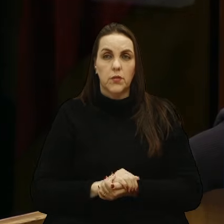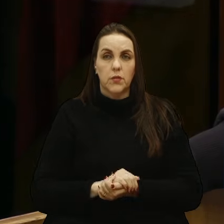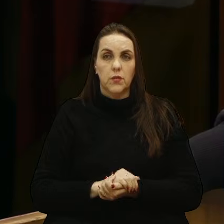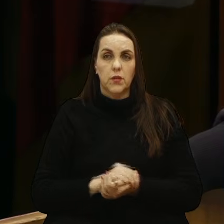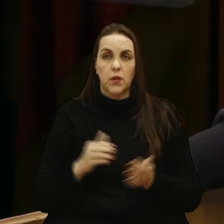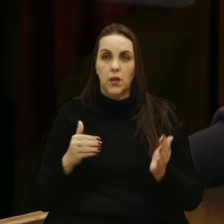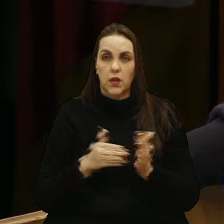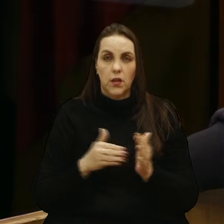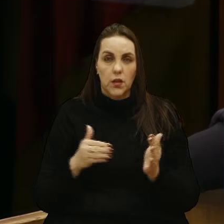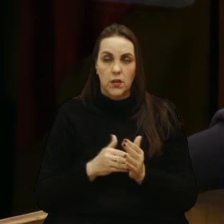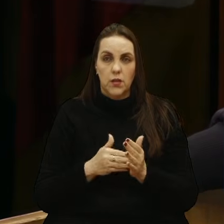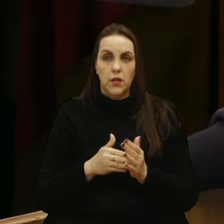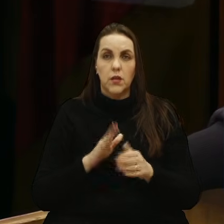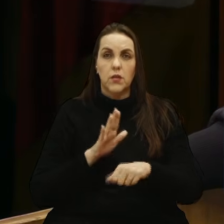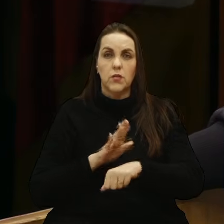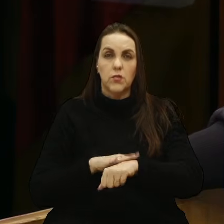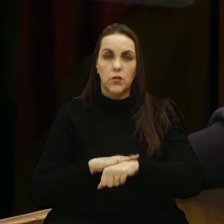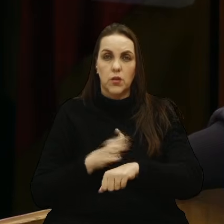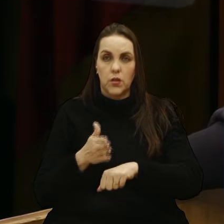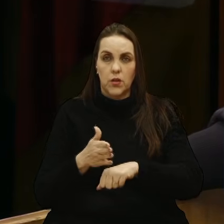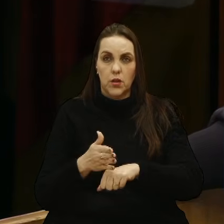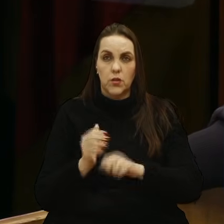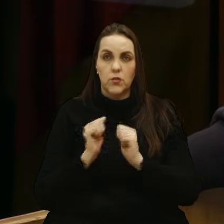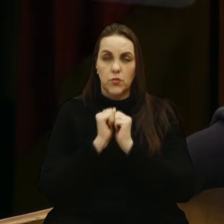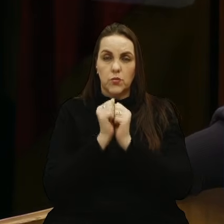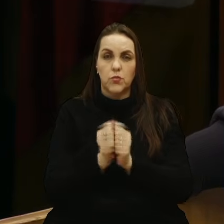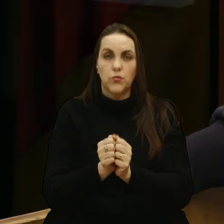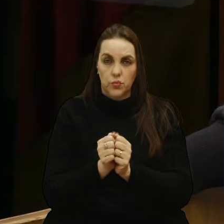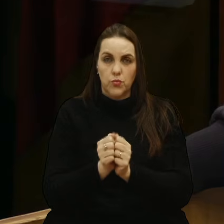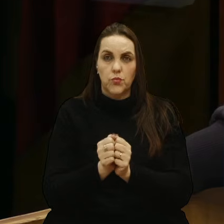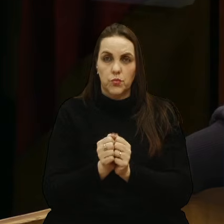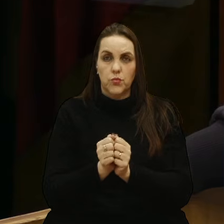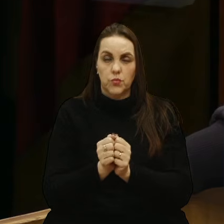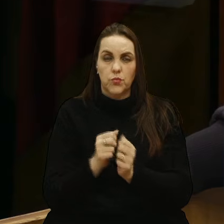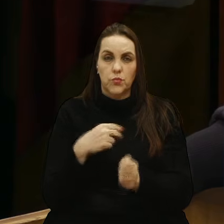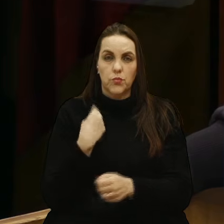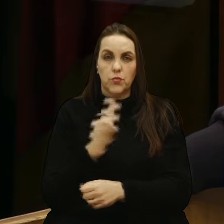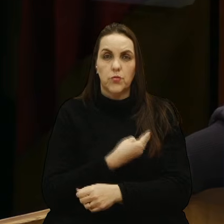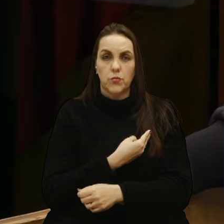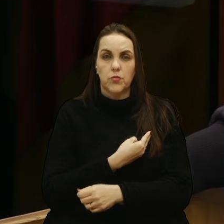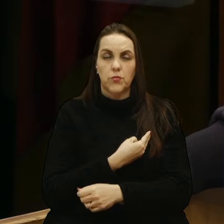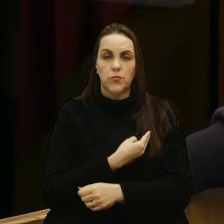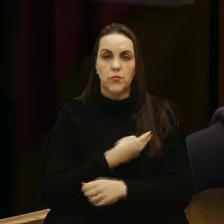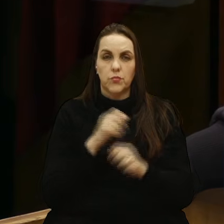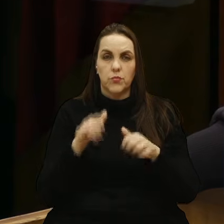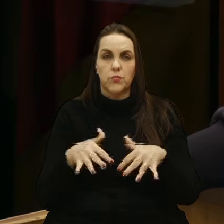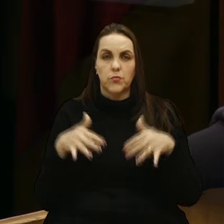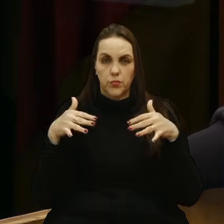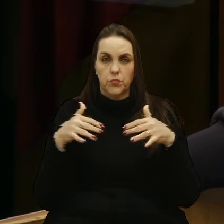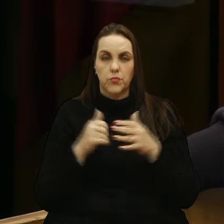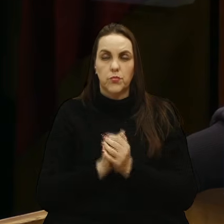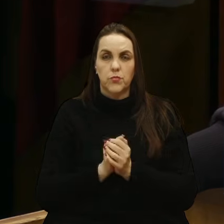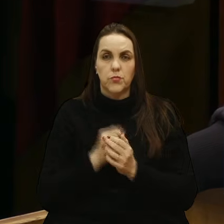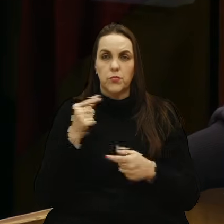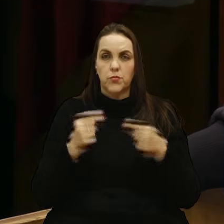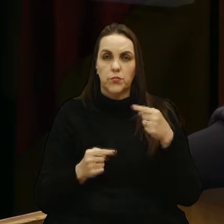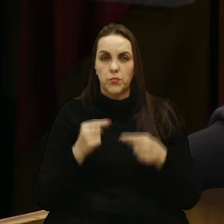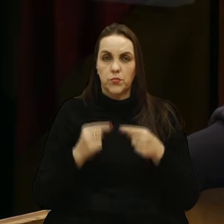a este horário estão aqui presentes conosco no plenário, porque essa discussão é muito